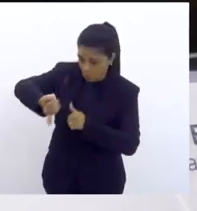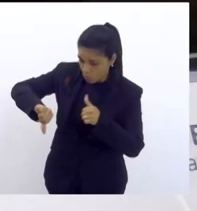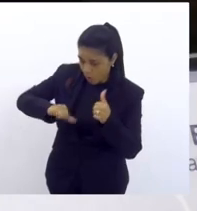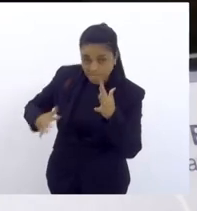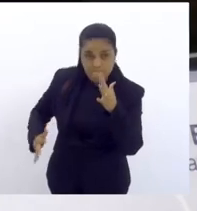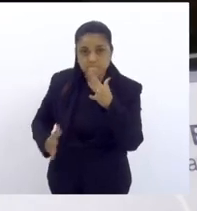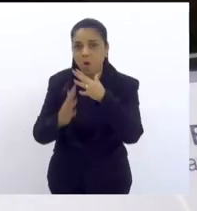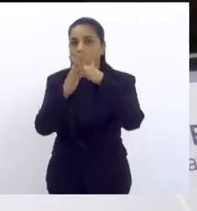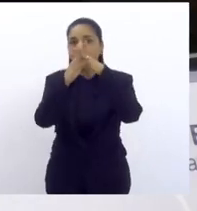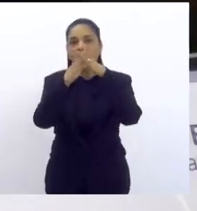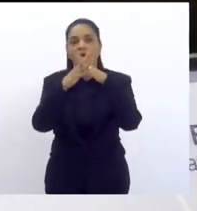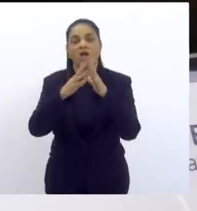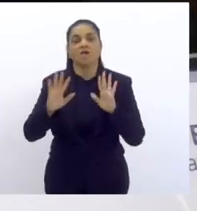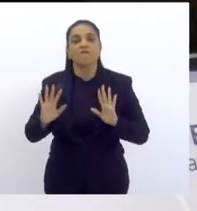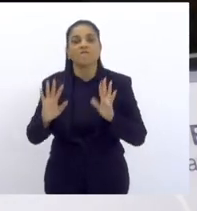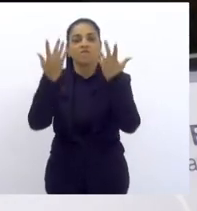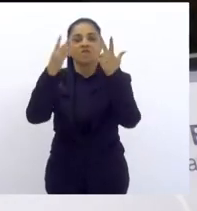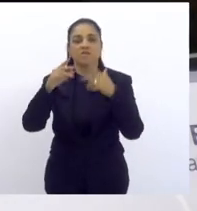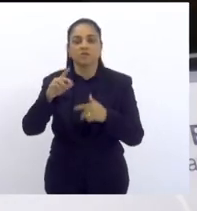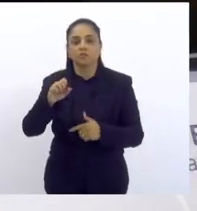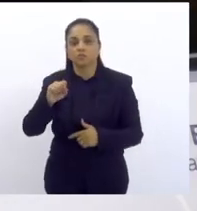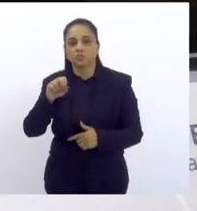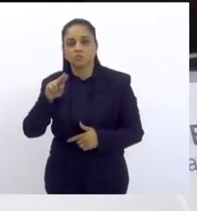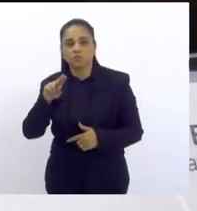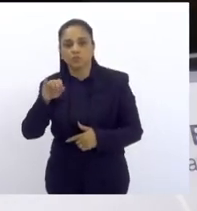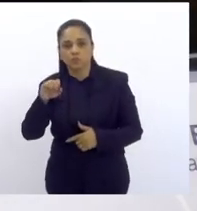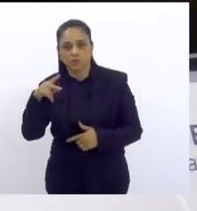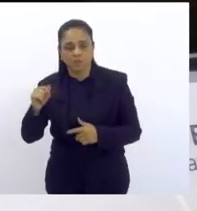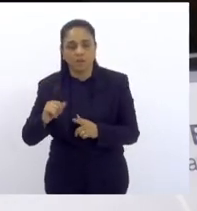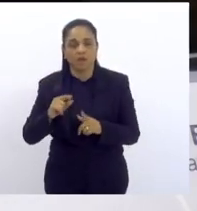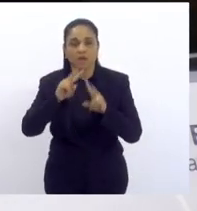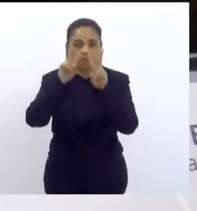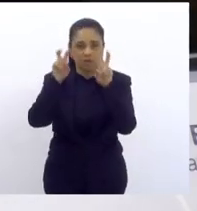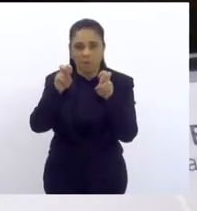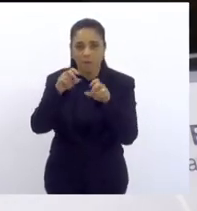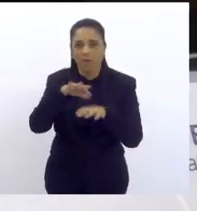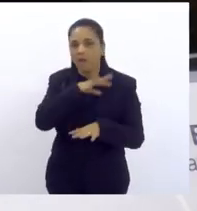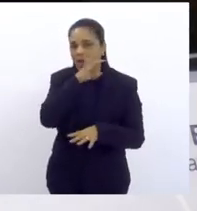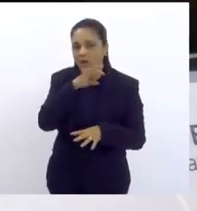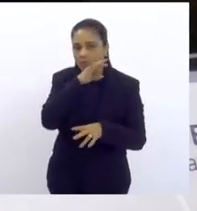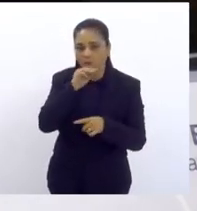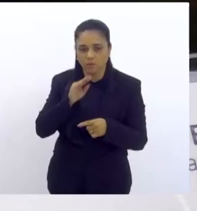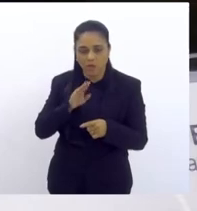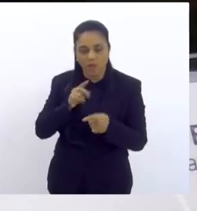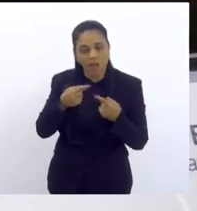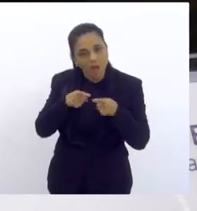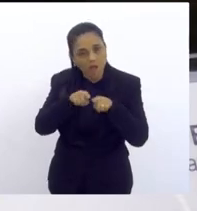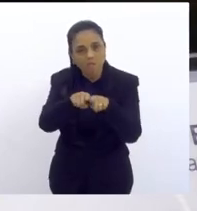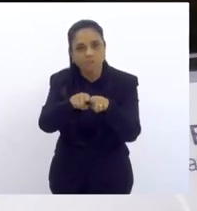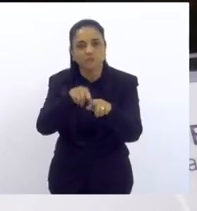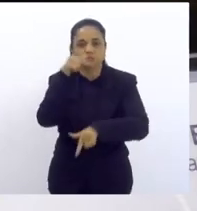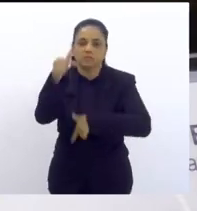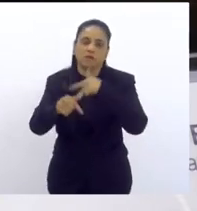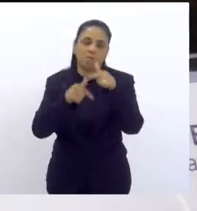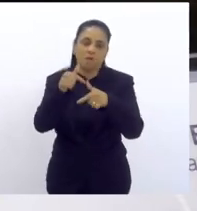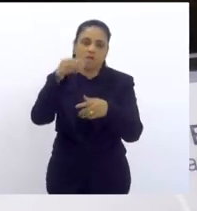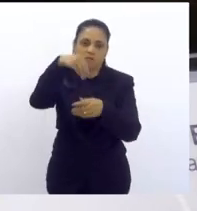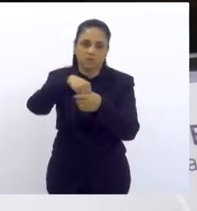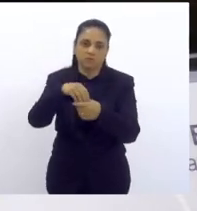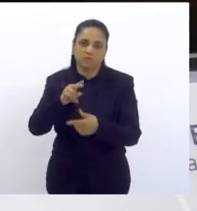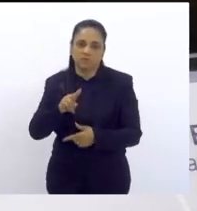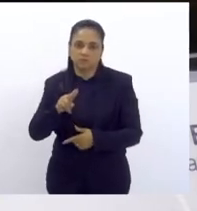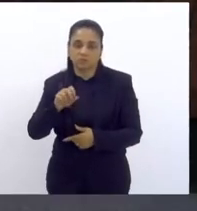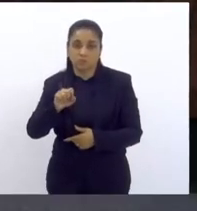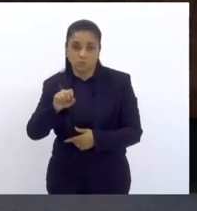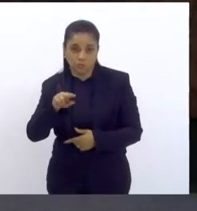suipa viva causa animal e aos seus apoiadores Viva todos os que trabalham na Suíça é o que eu tenho a